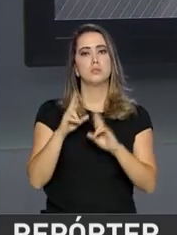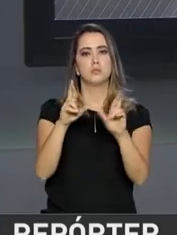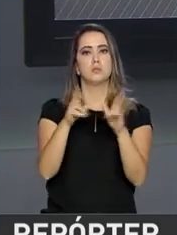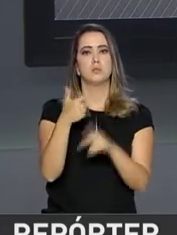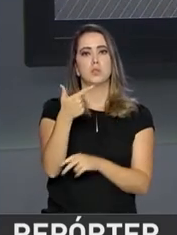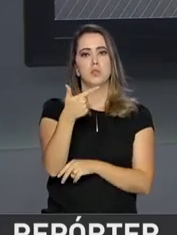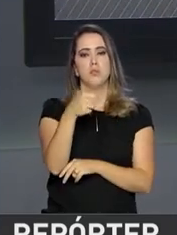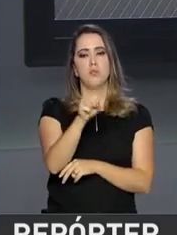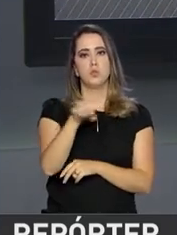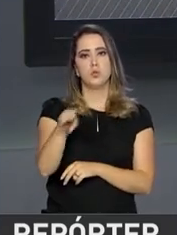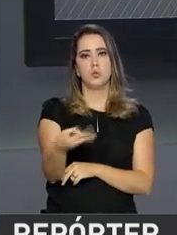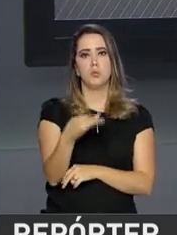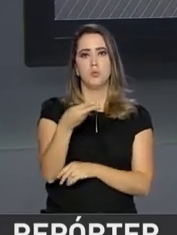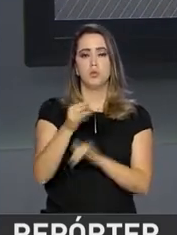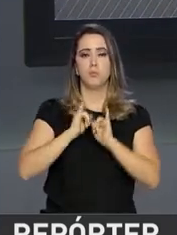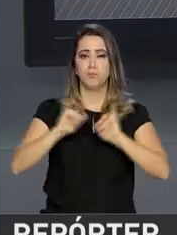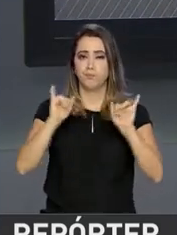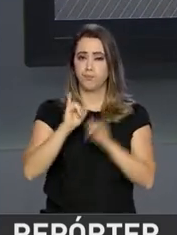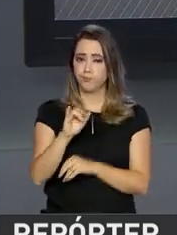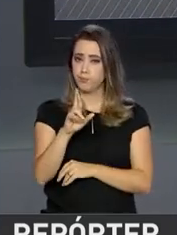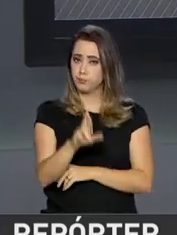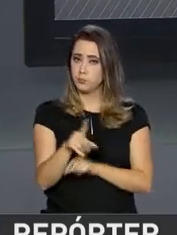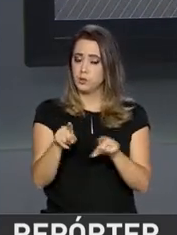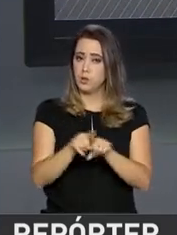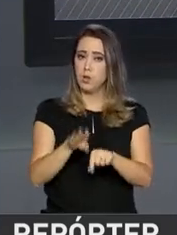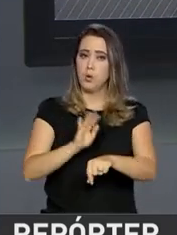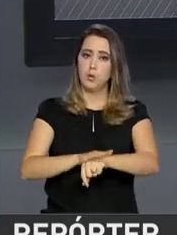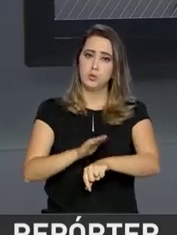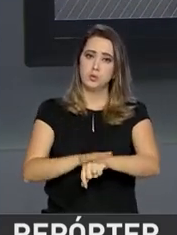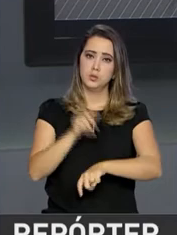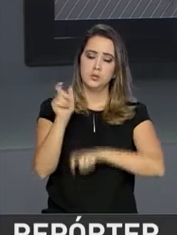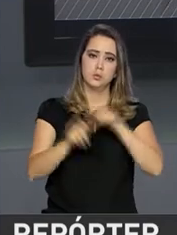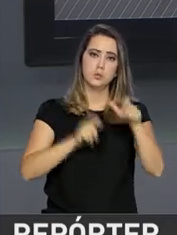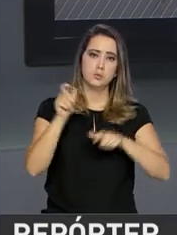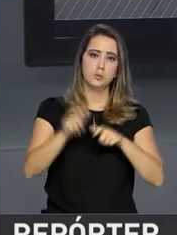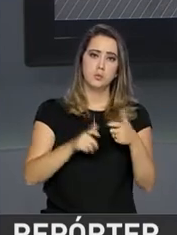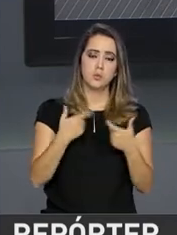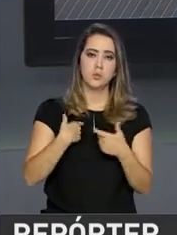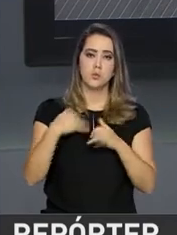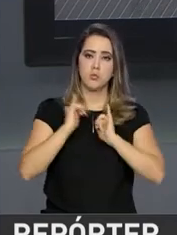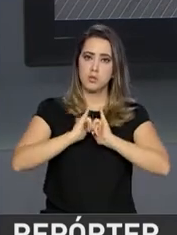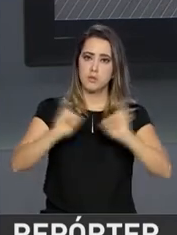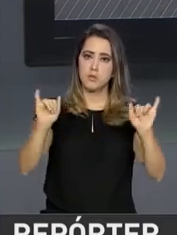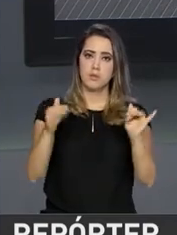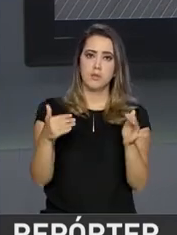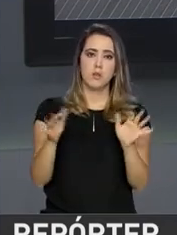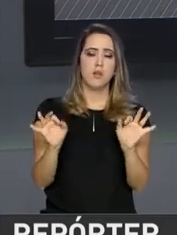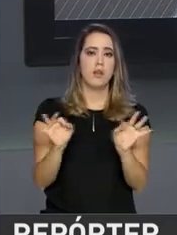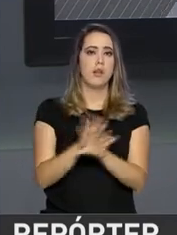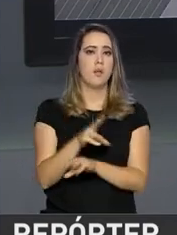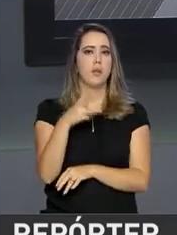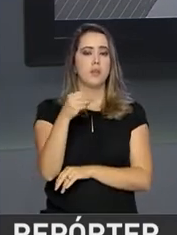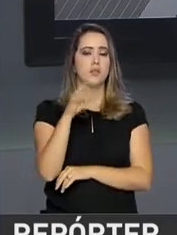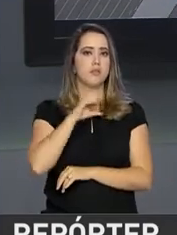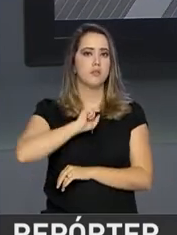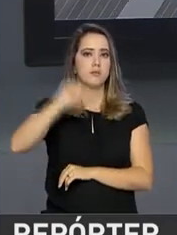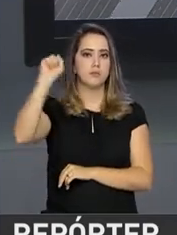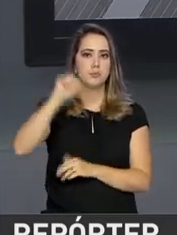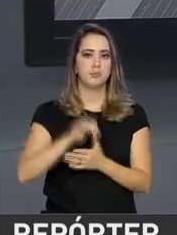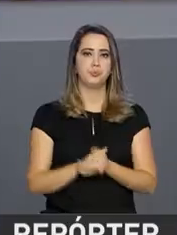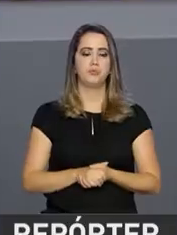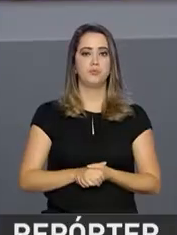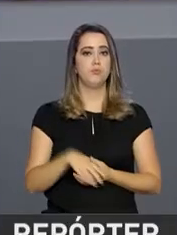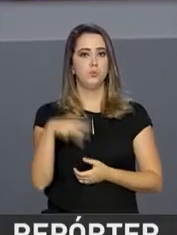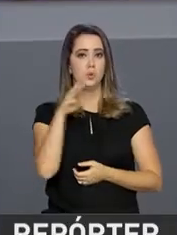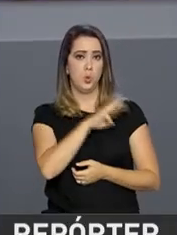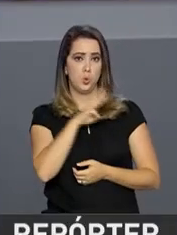milhões e meio de declarações. O prazo para que as pessoas físicas prestem contas ao Leão termina em 30 de abril.